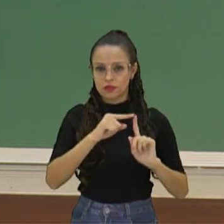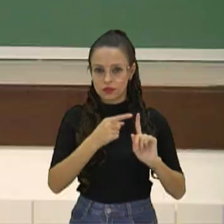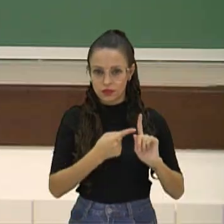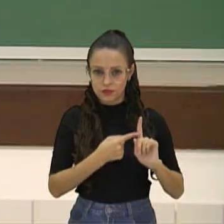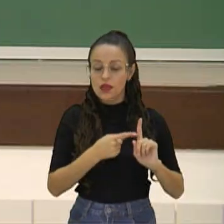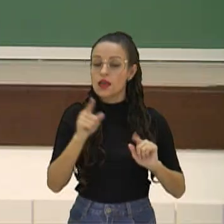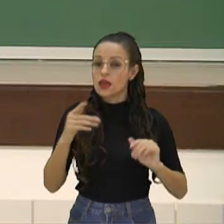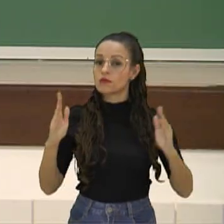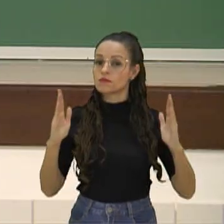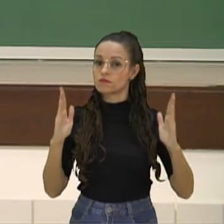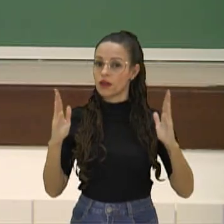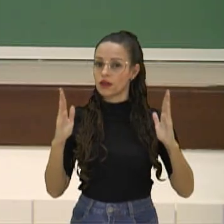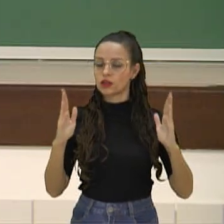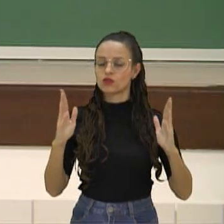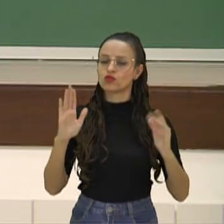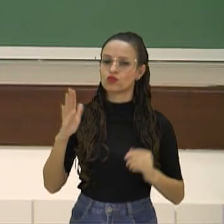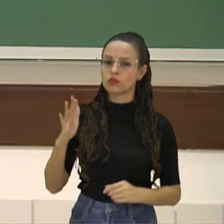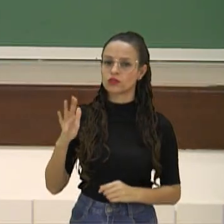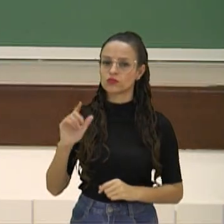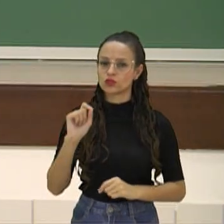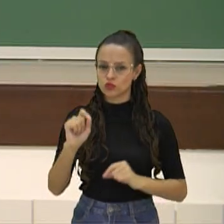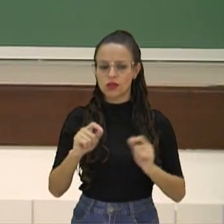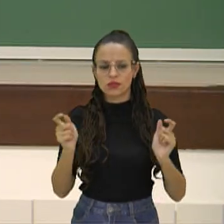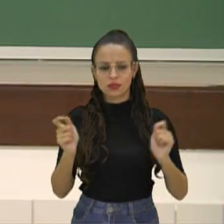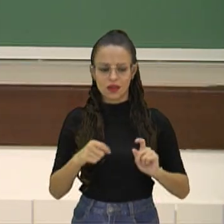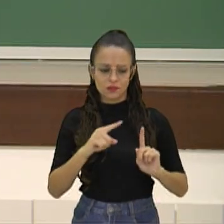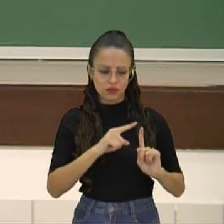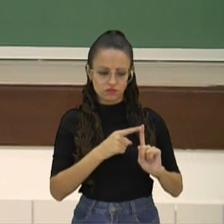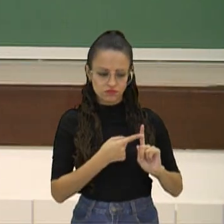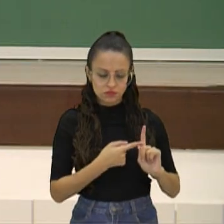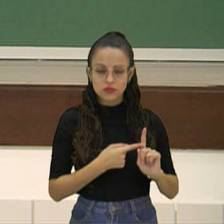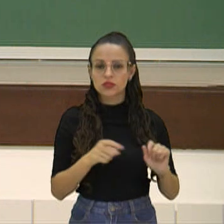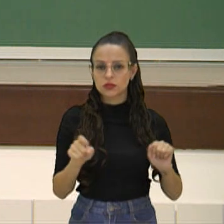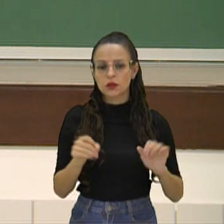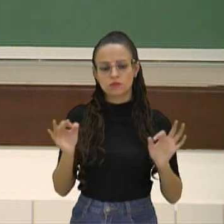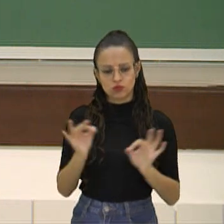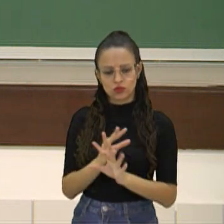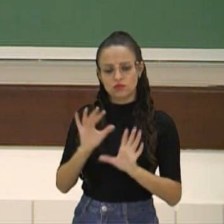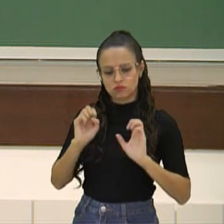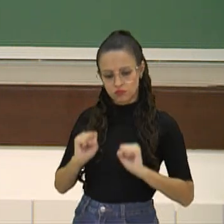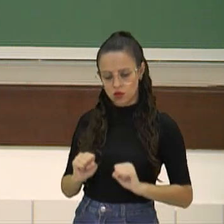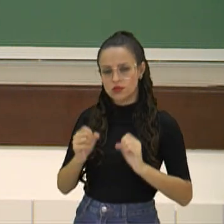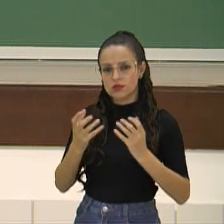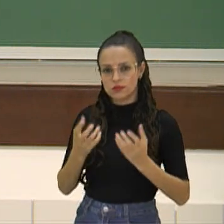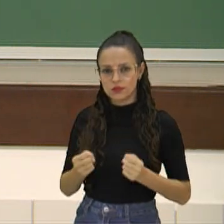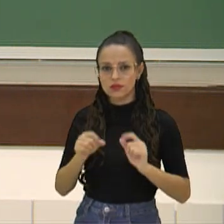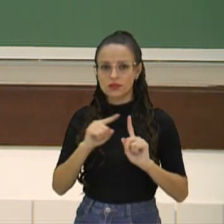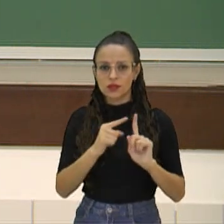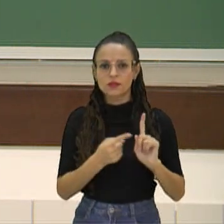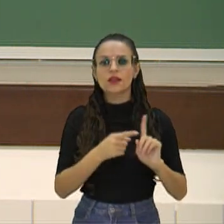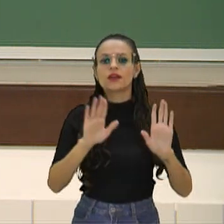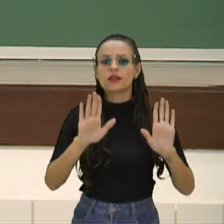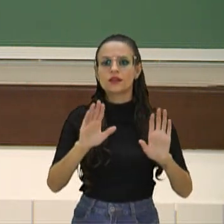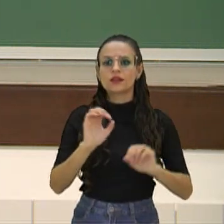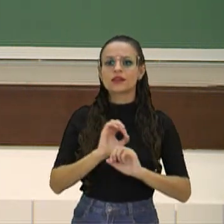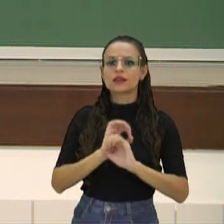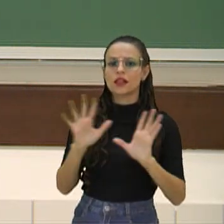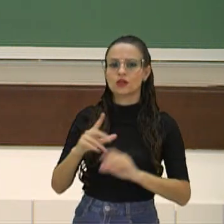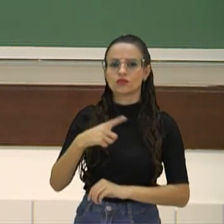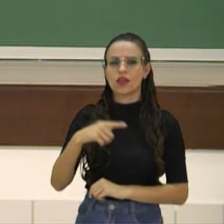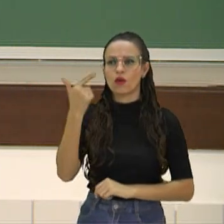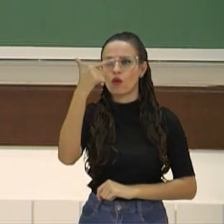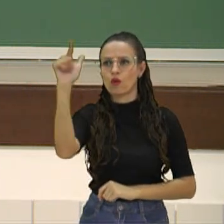o período que ela está atingindo a sua maturidade sexual e está pronta para engravidar. Claro, existem outras